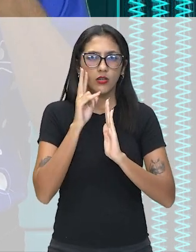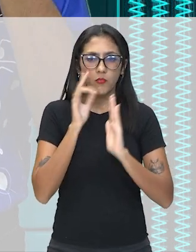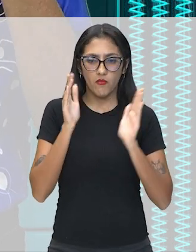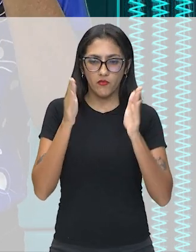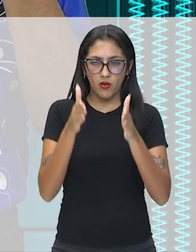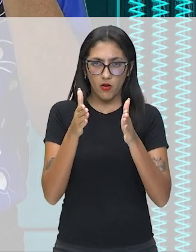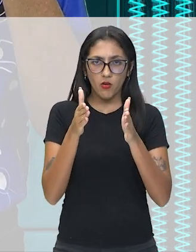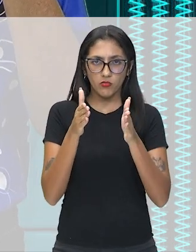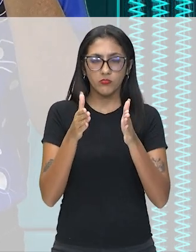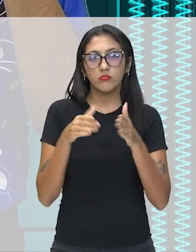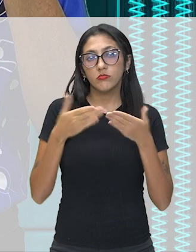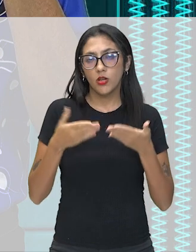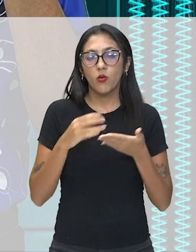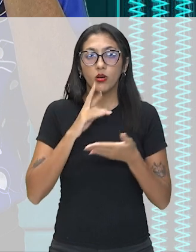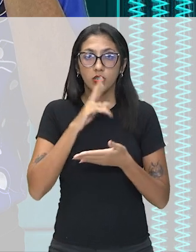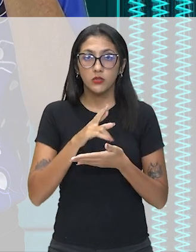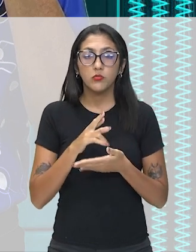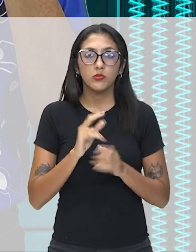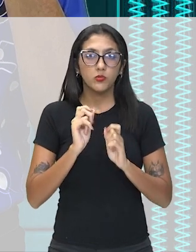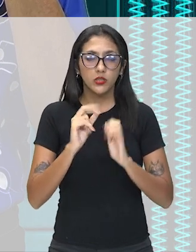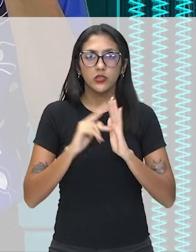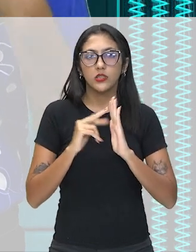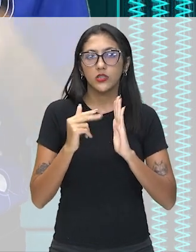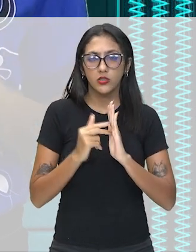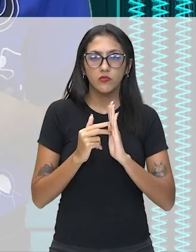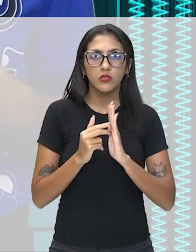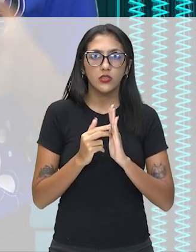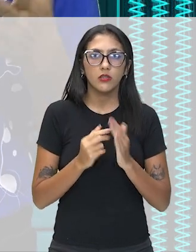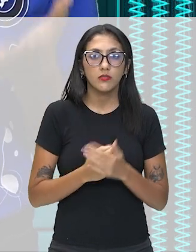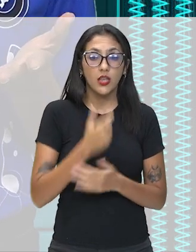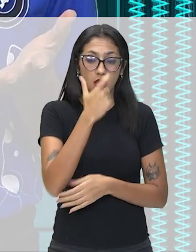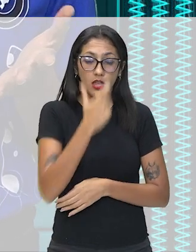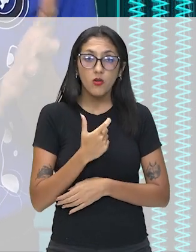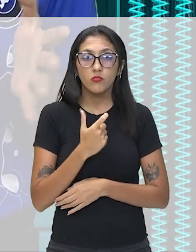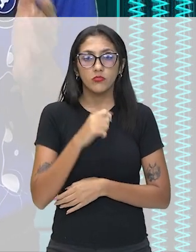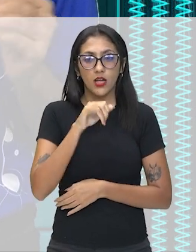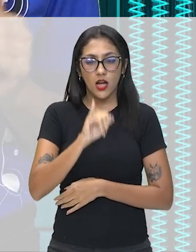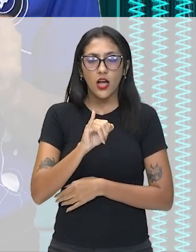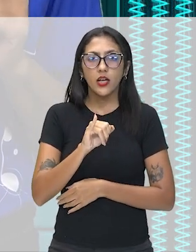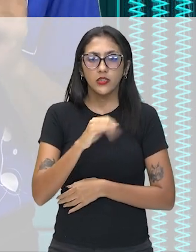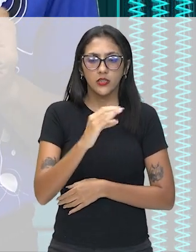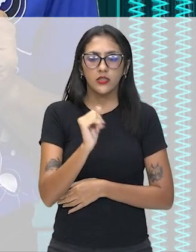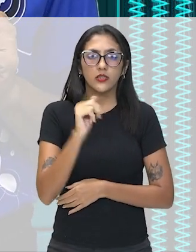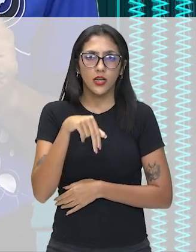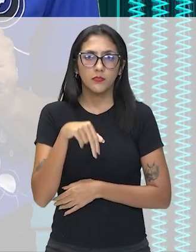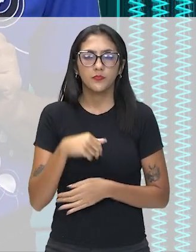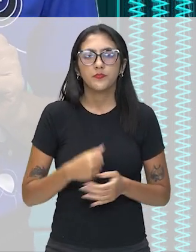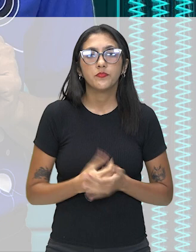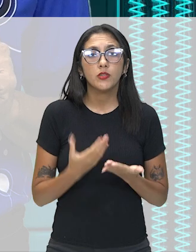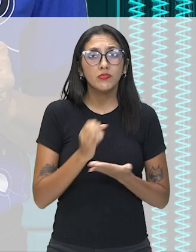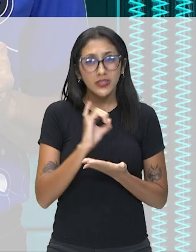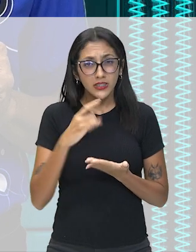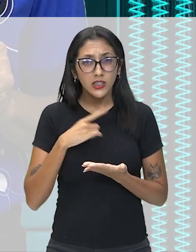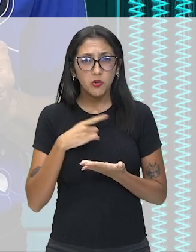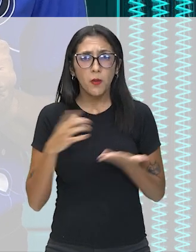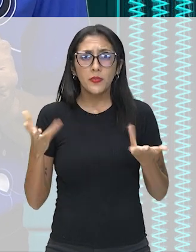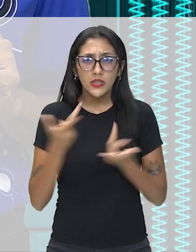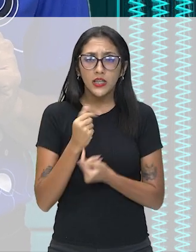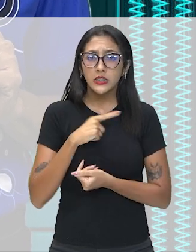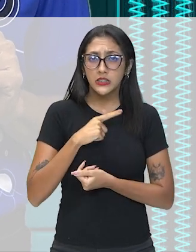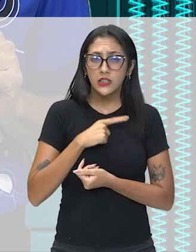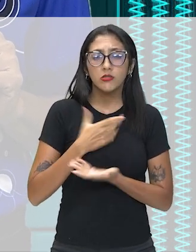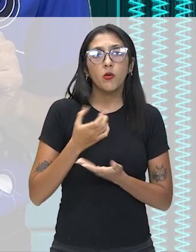não é? Então, respondo com eu, não é isso? I can. Então, se eu tenho habilidade e capacidade, eu respondo com